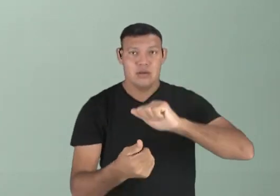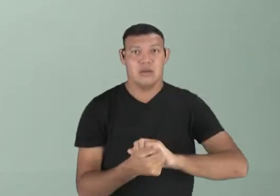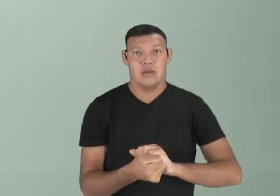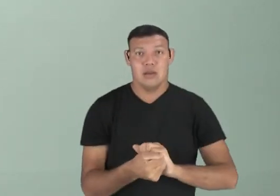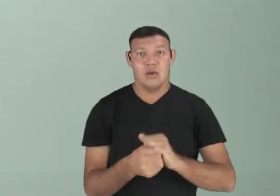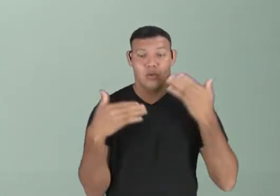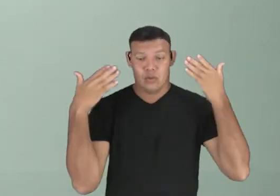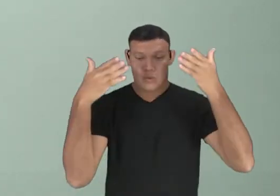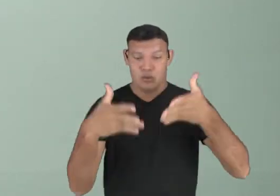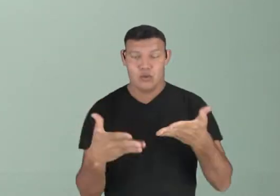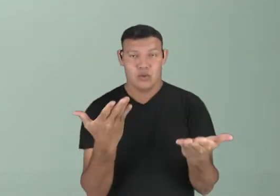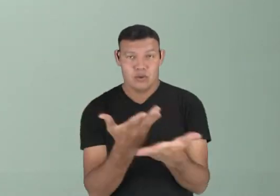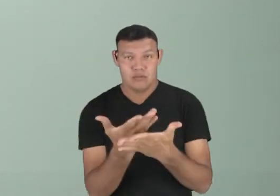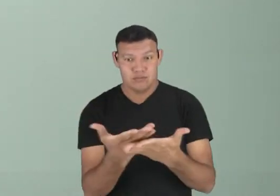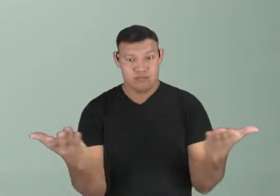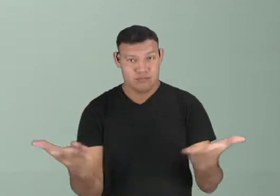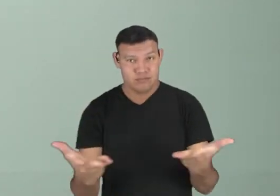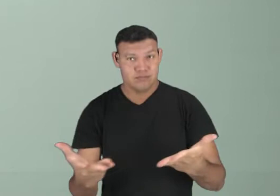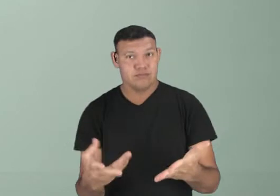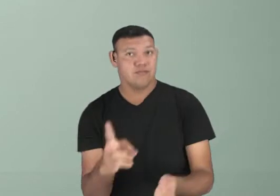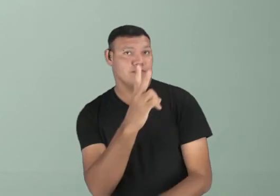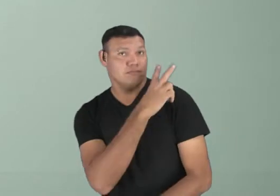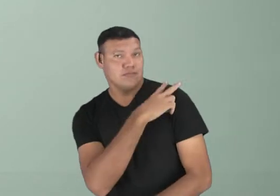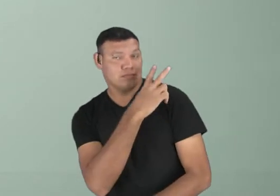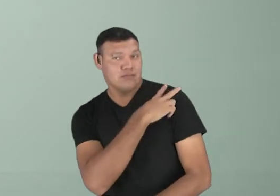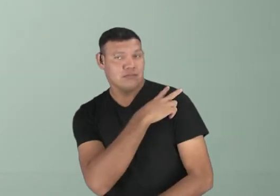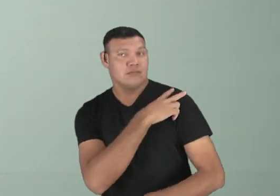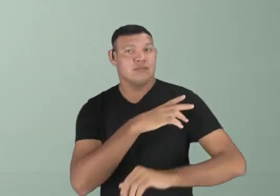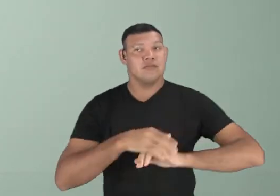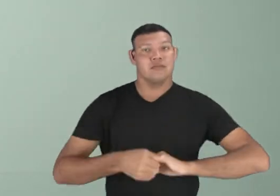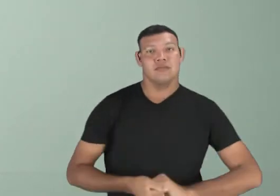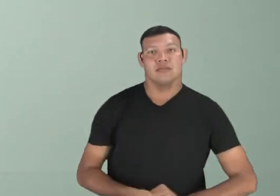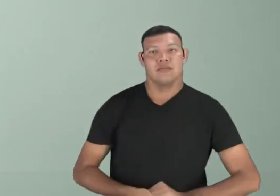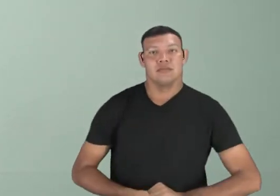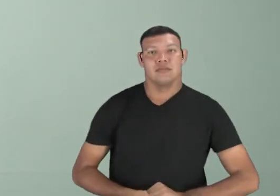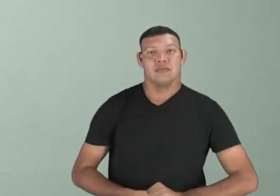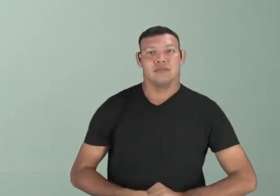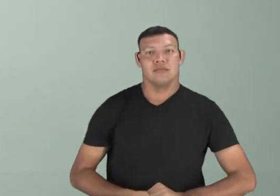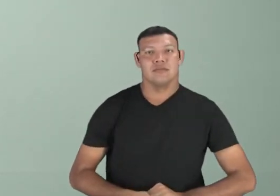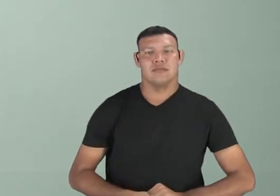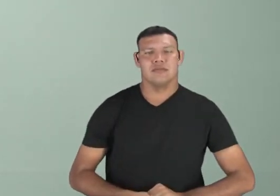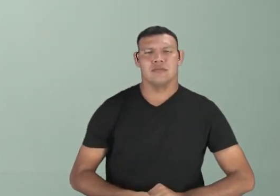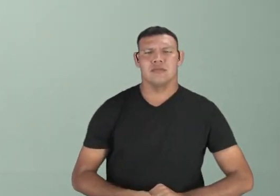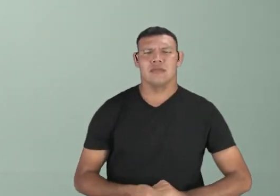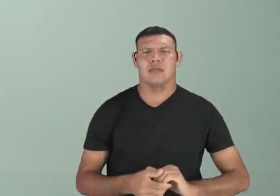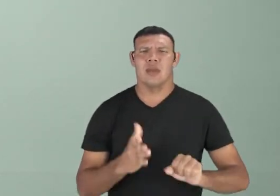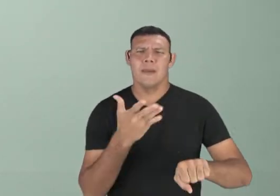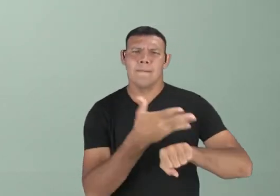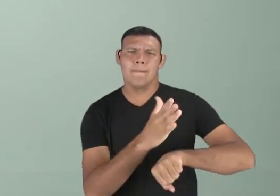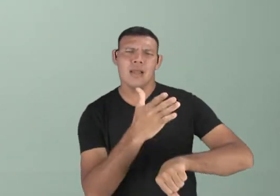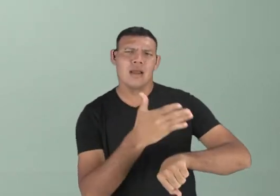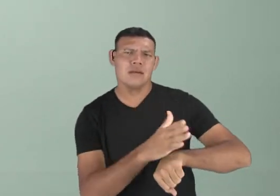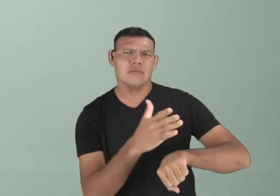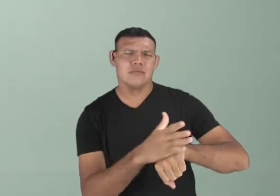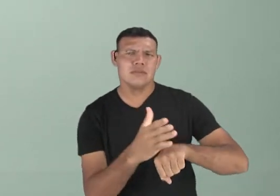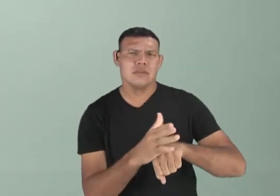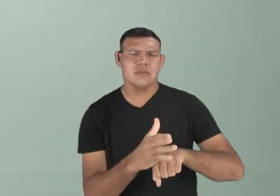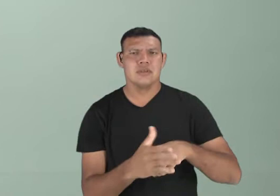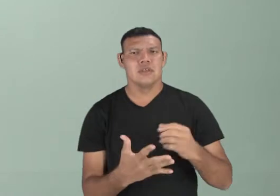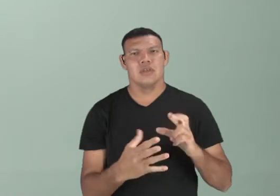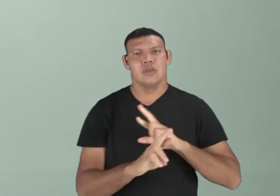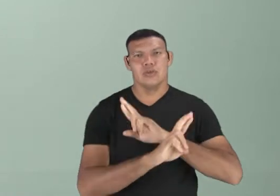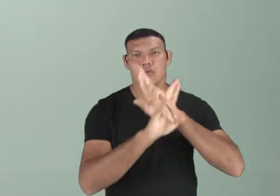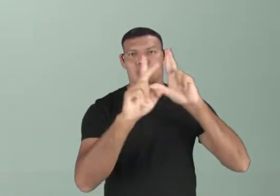é direcionada aos alunos da segunda série do ensino médio, tá? Quando a gente fala em práticas de universos